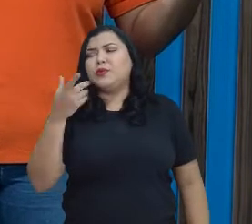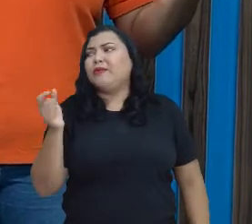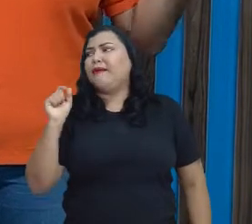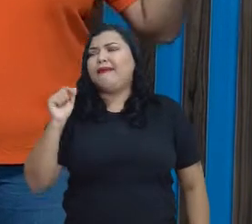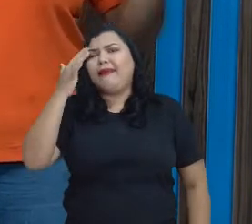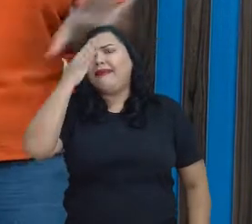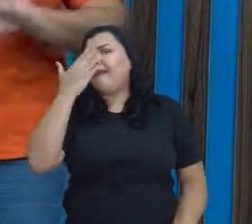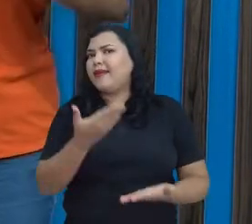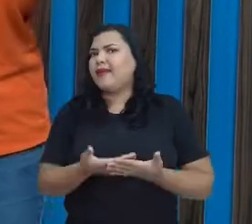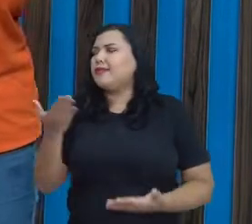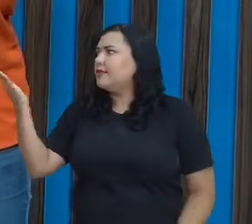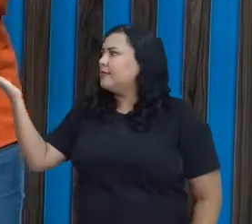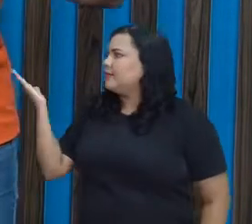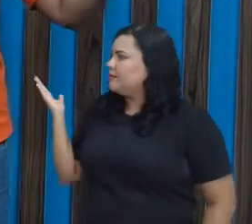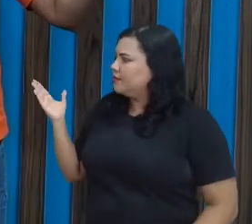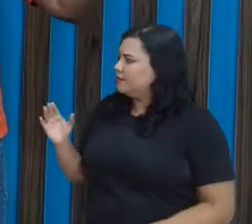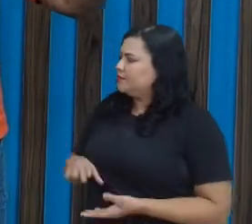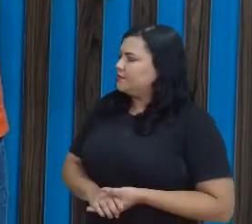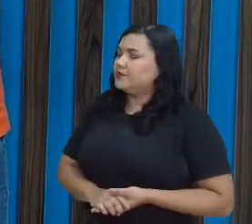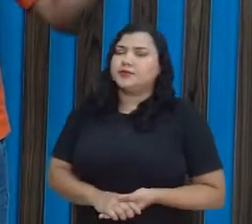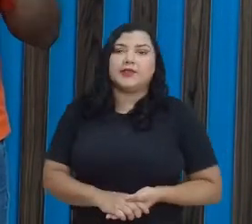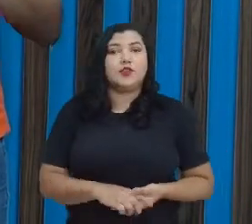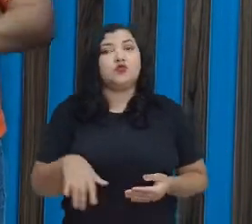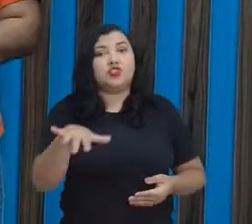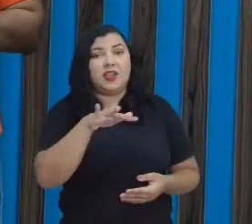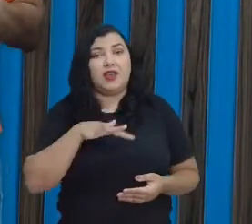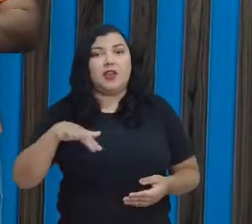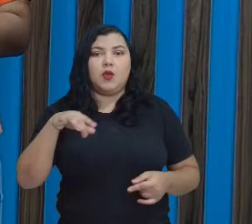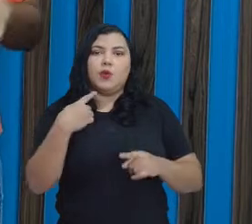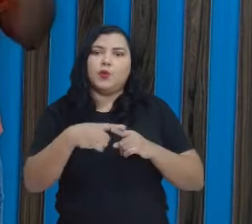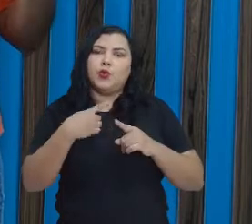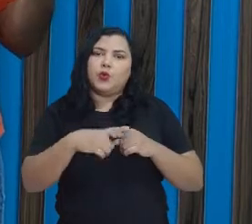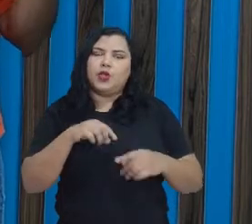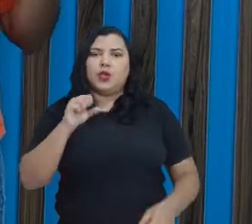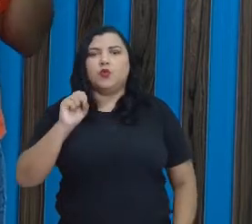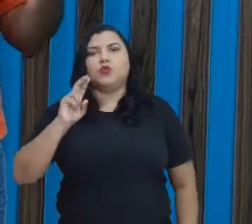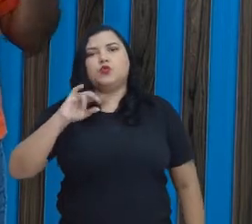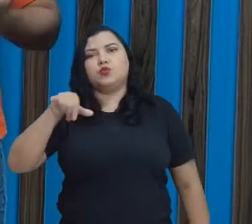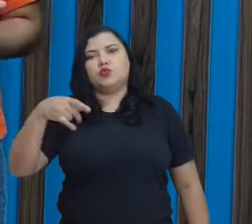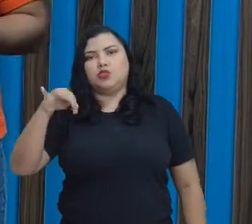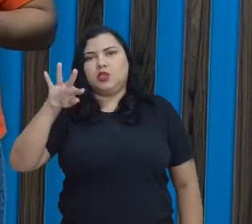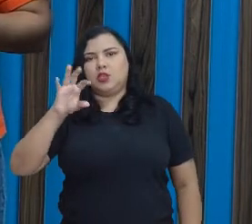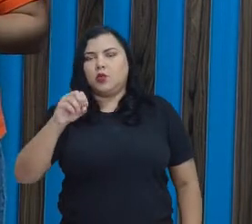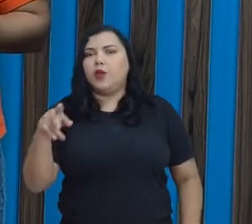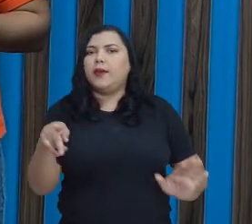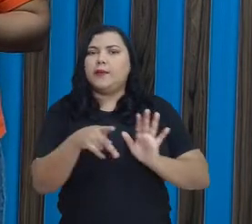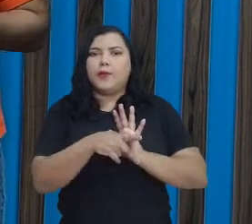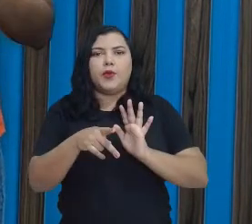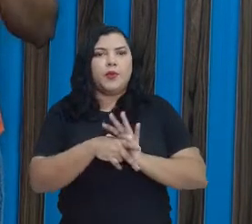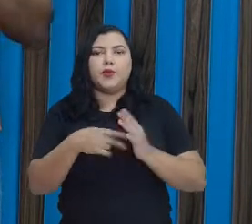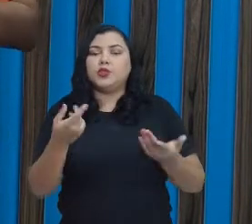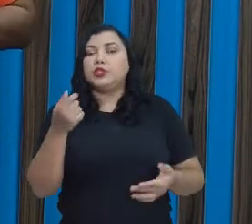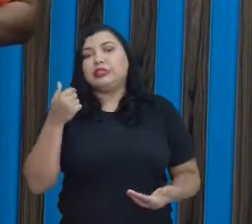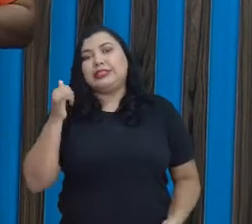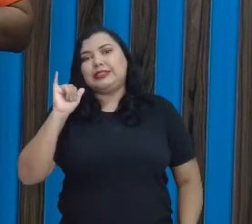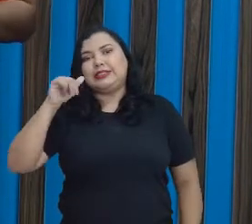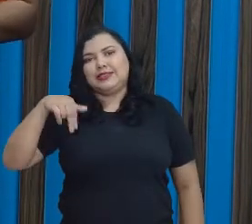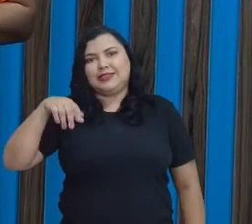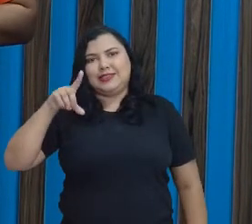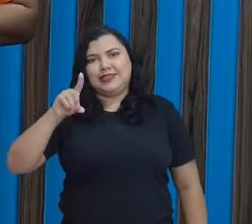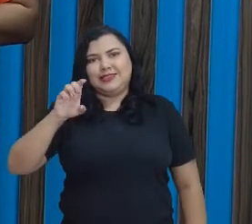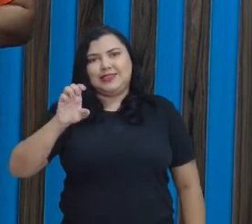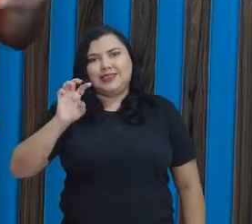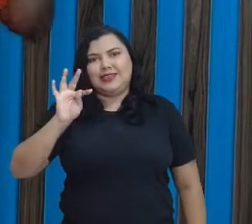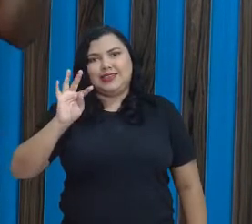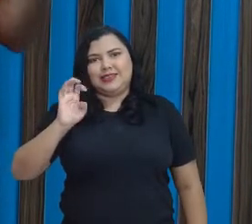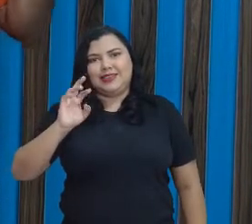acredita? Acredita-se de modo genérico. Por quê? Porque aqui o sujeito é indeterminado. E aí, pessoal, estamos